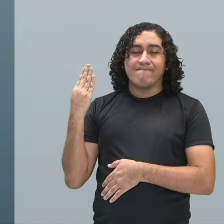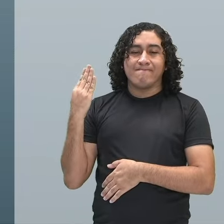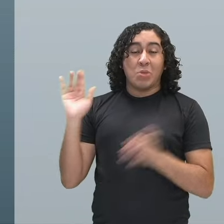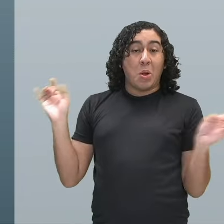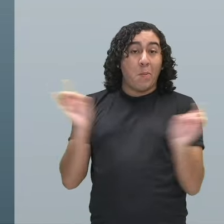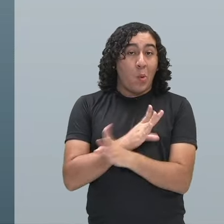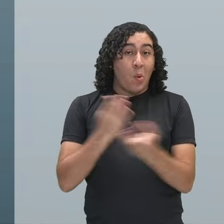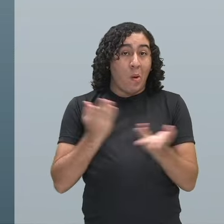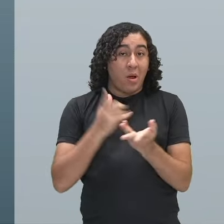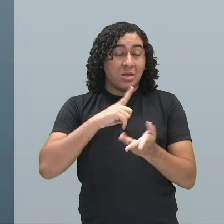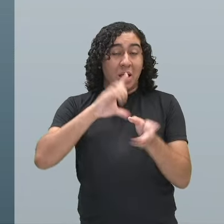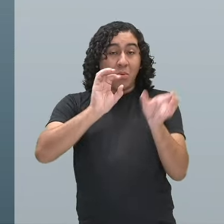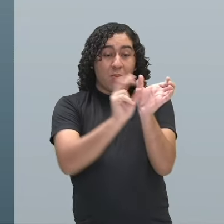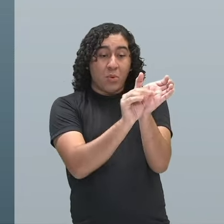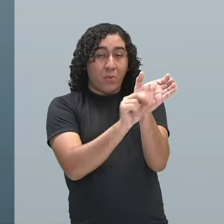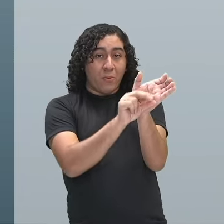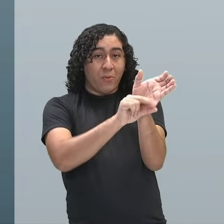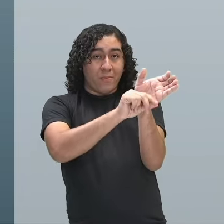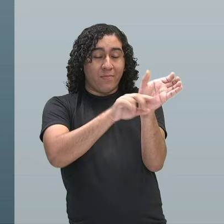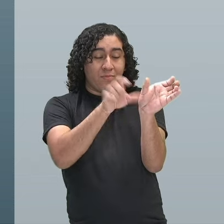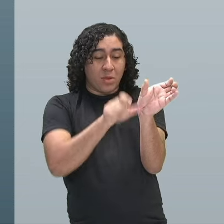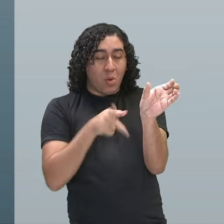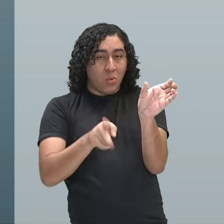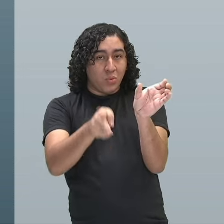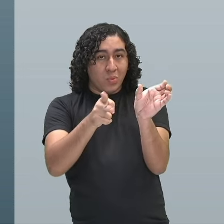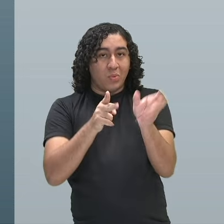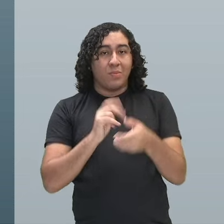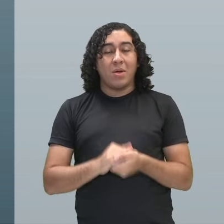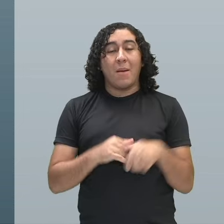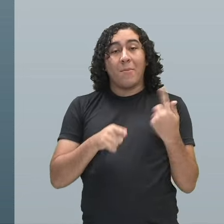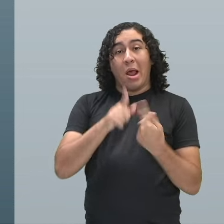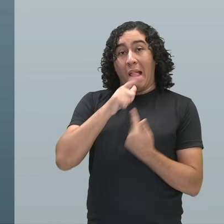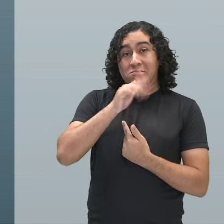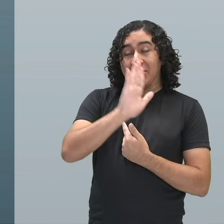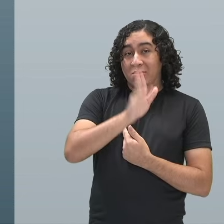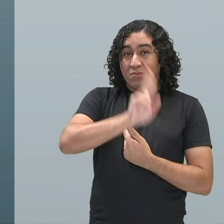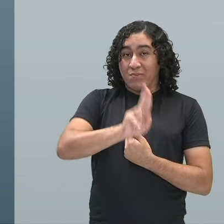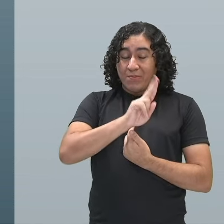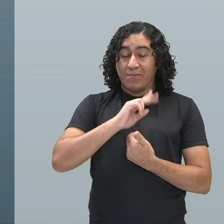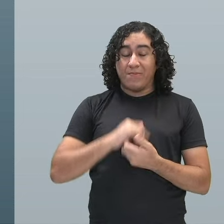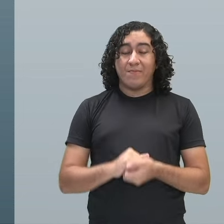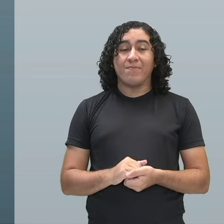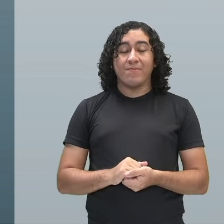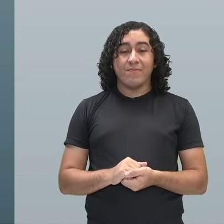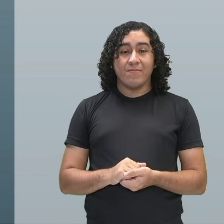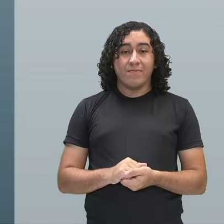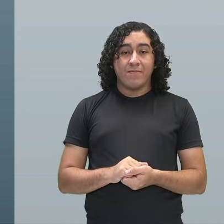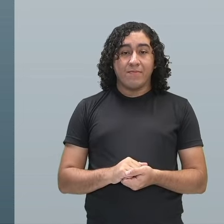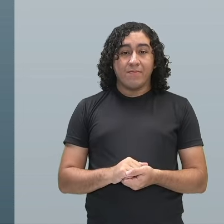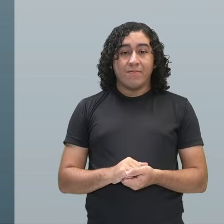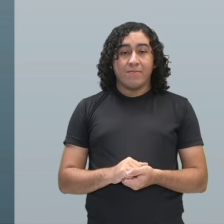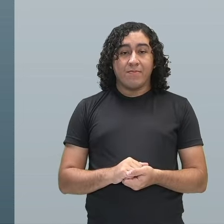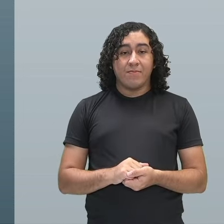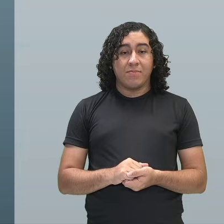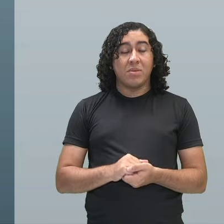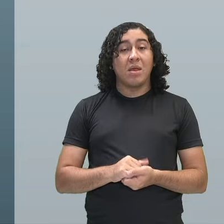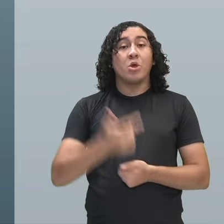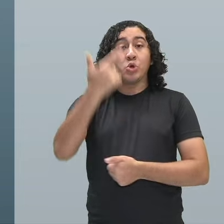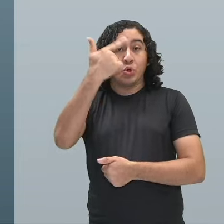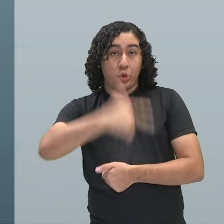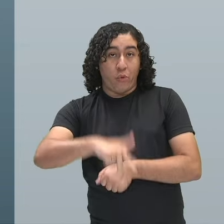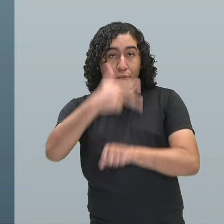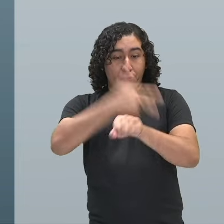aí vai ficar como um corpo de fundo, porque todas as moléculas de água foram utilizadas. Dê uma olhada de novo, que eu